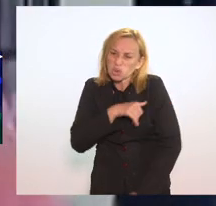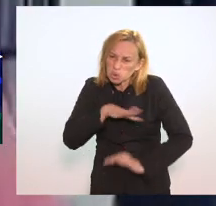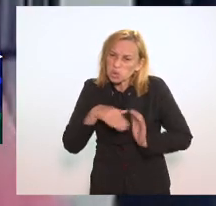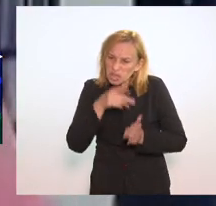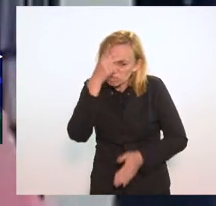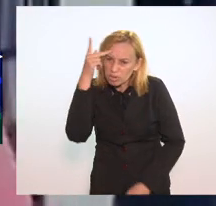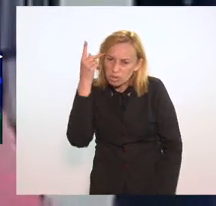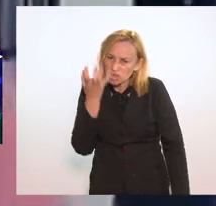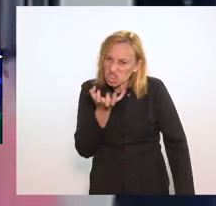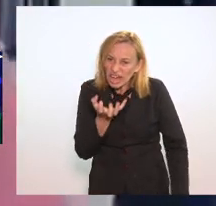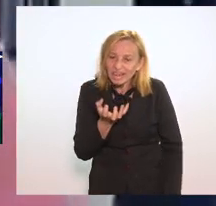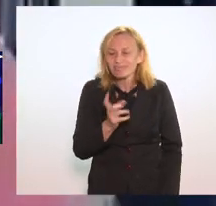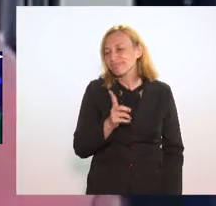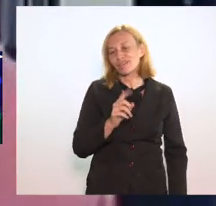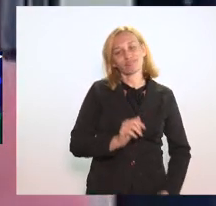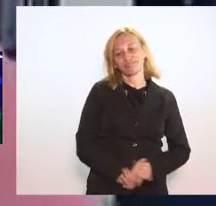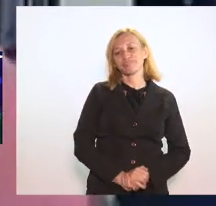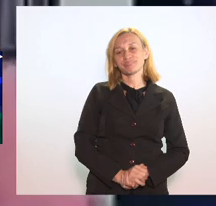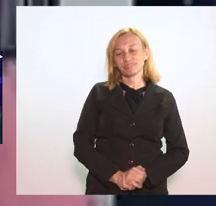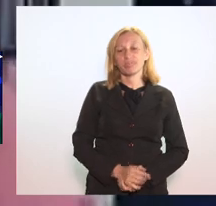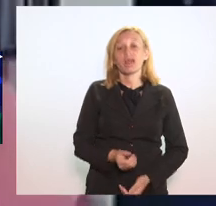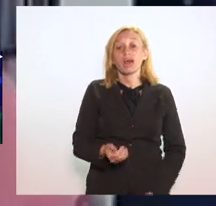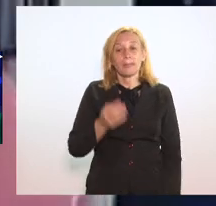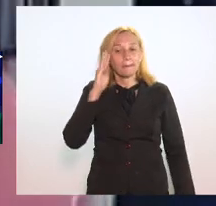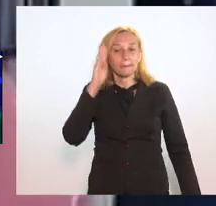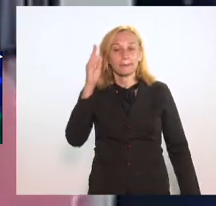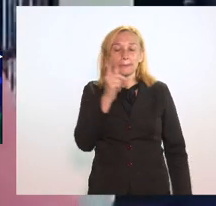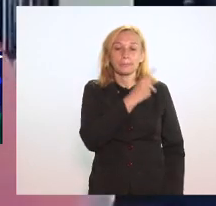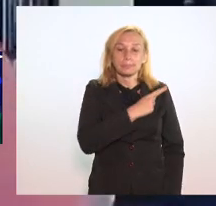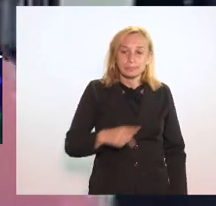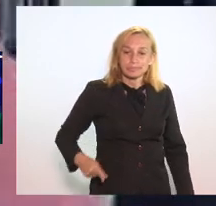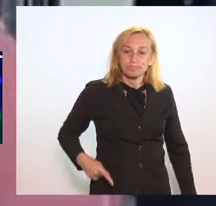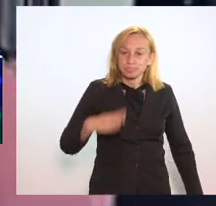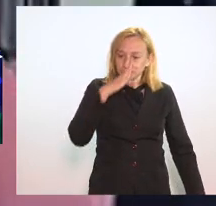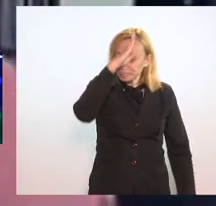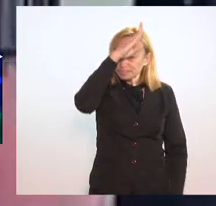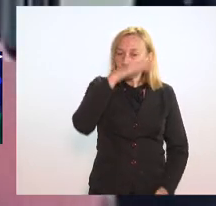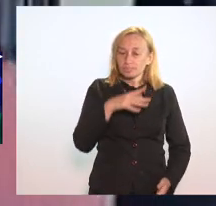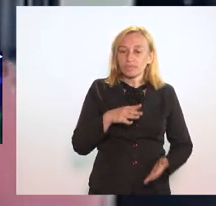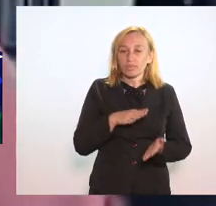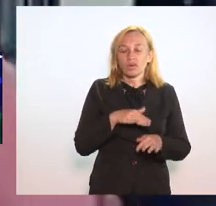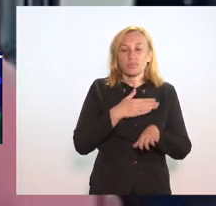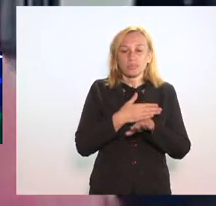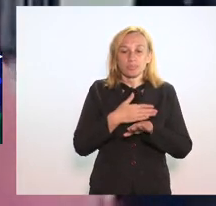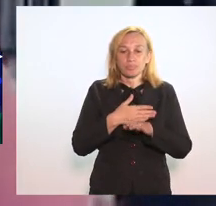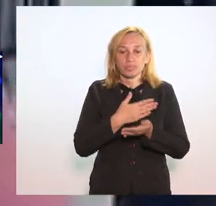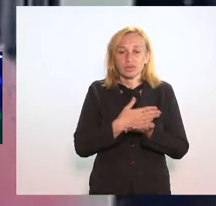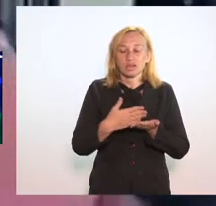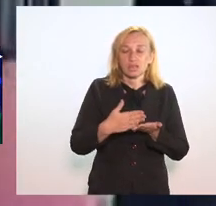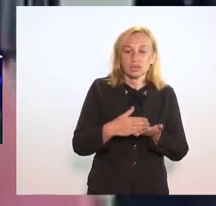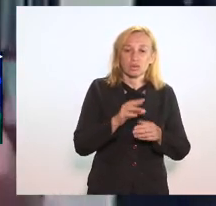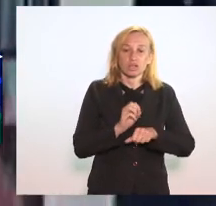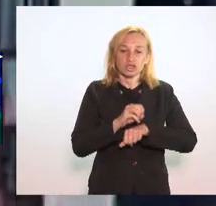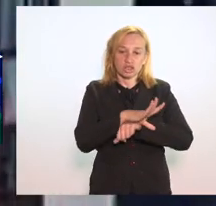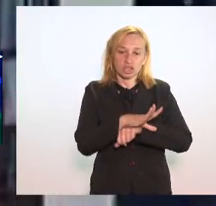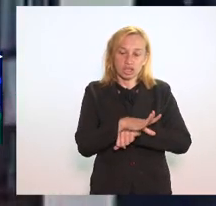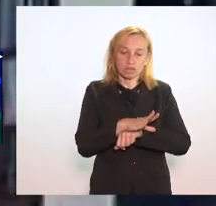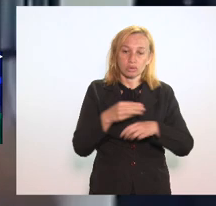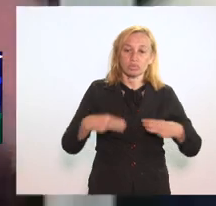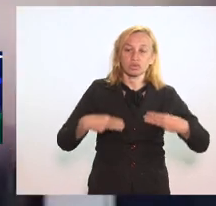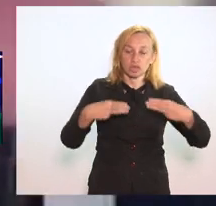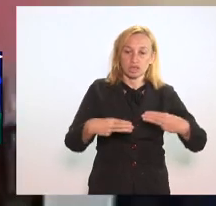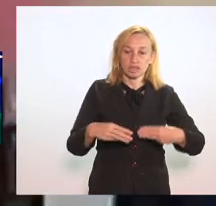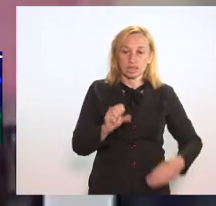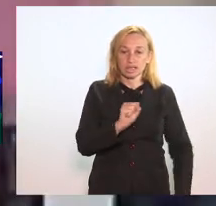para vacinação principalmente foi direto à época que começou indicando e o ministro da saúde a cloroquina